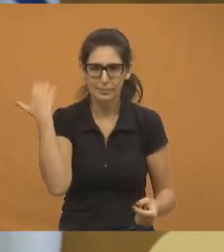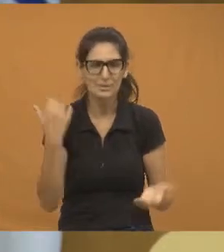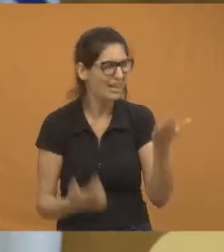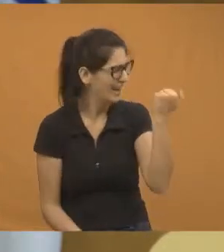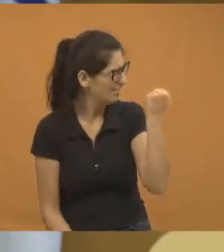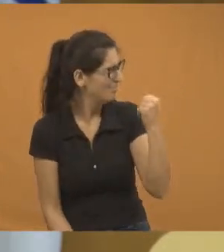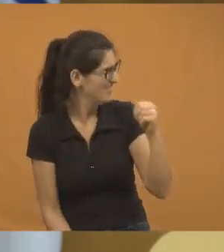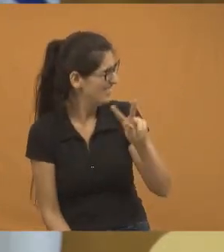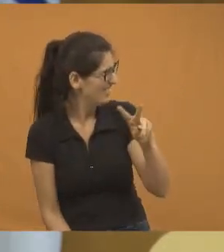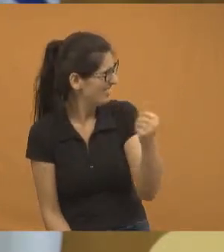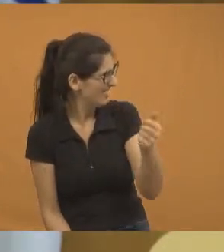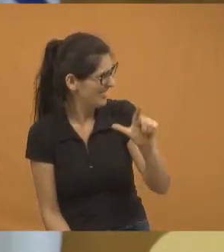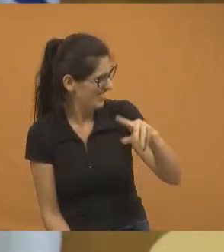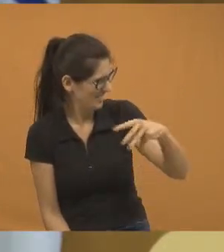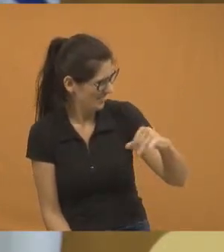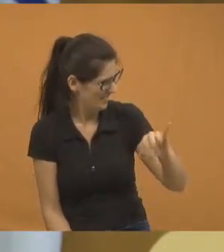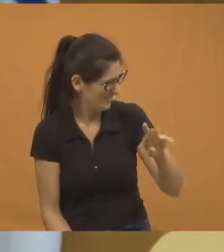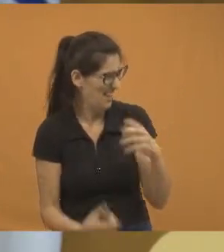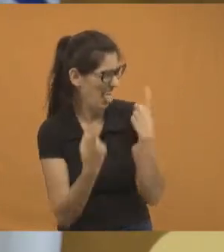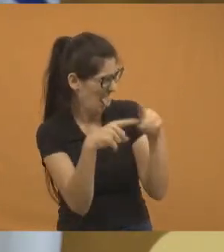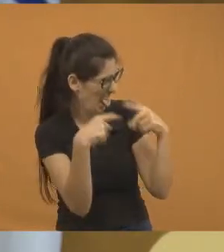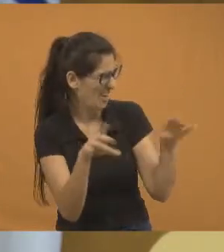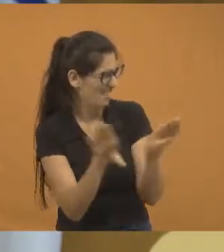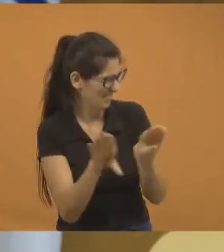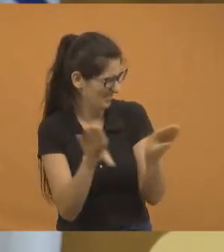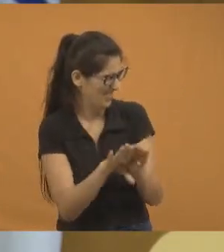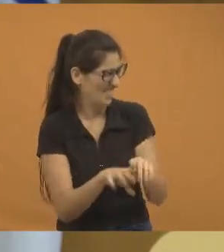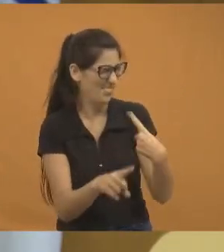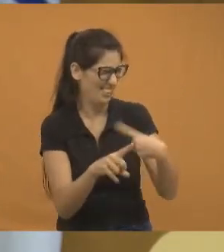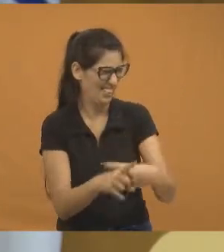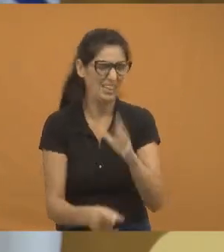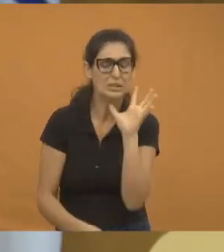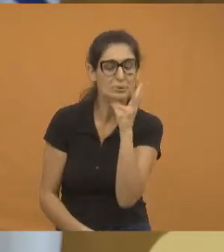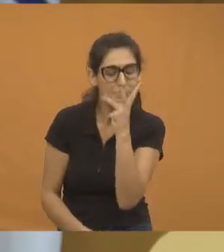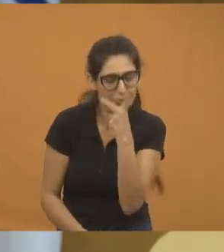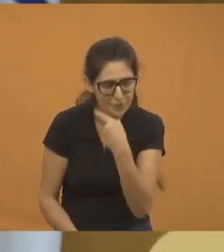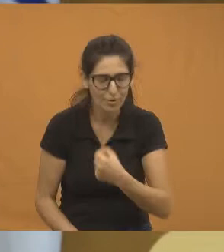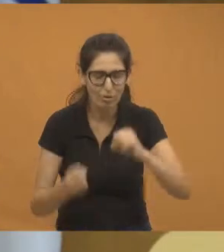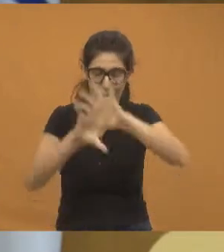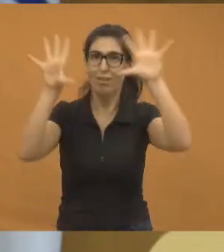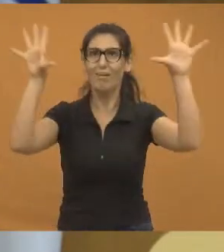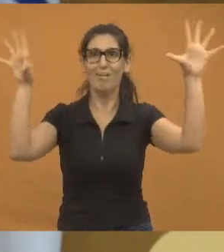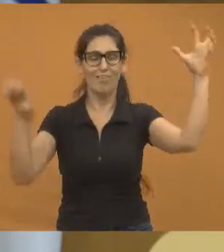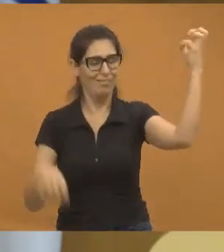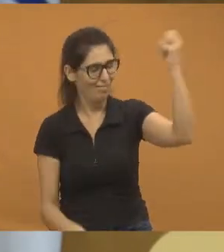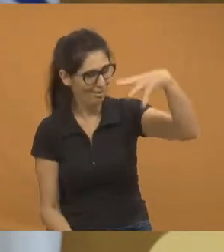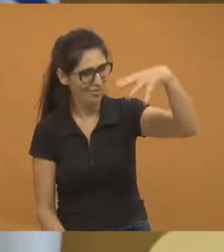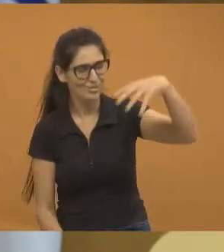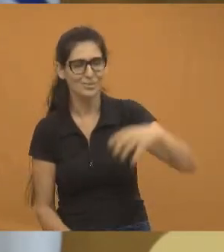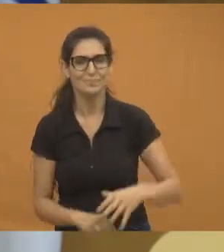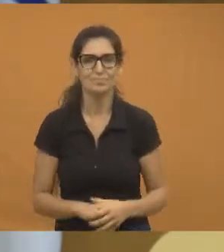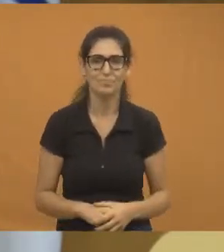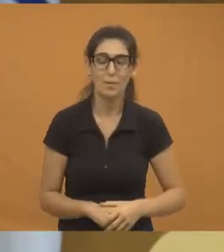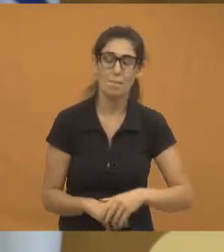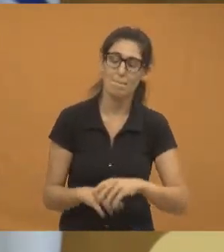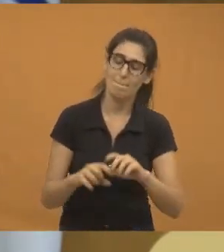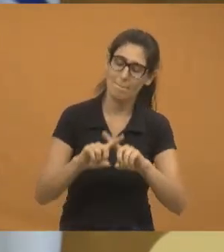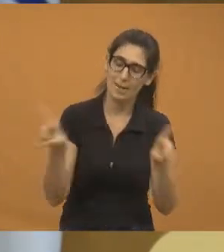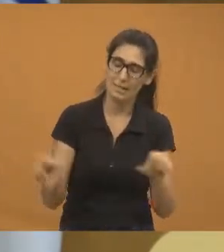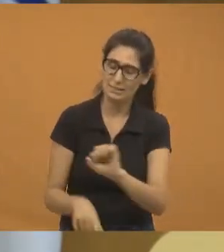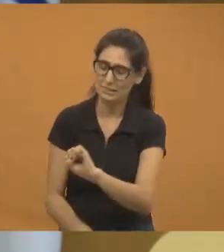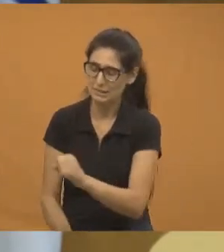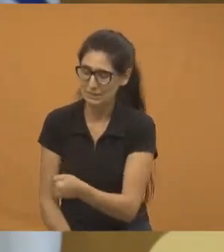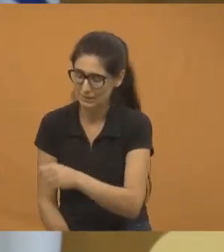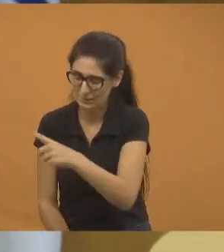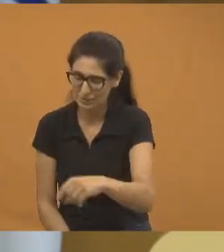barulho danado elmer que estava demorando demais a gente até entende mas no caso de são silvestre especificamente em algumas ruas é